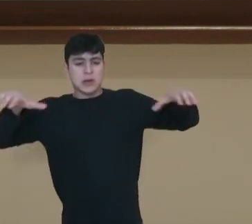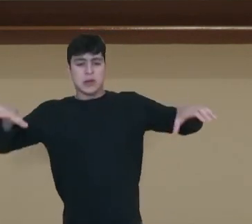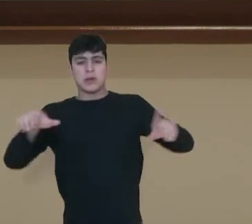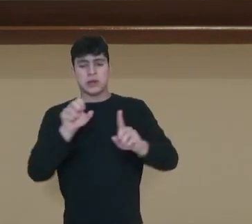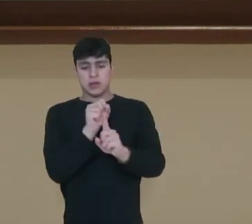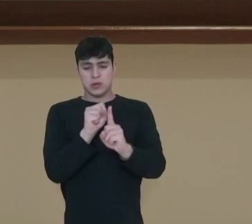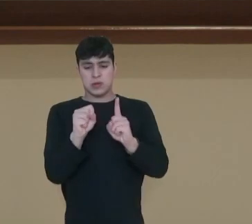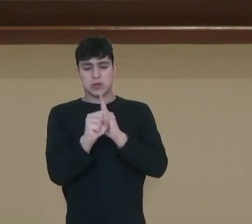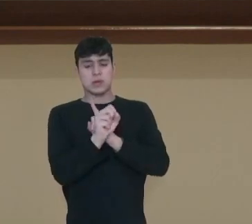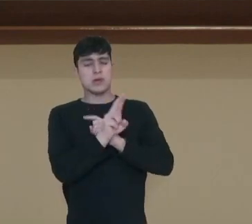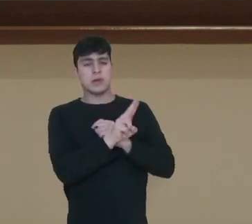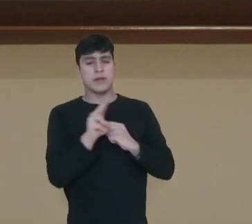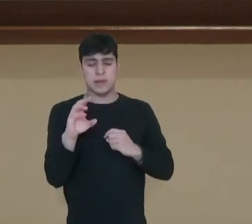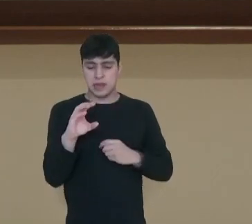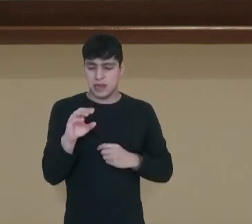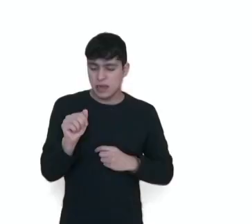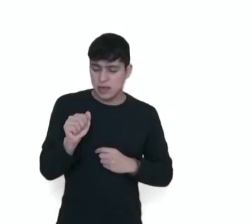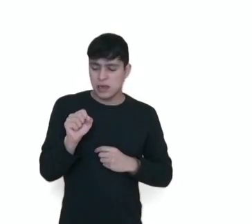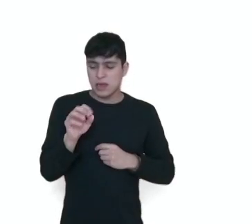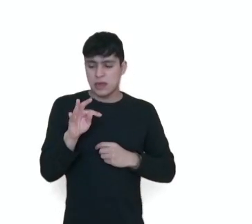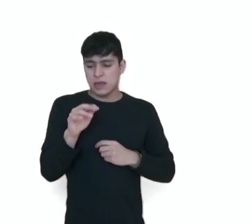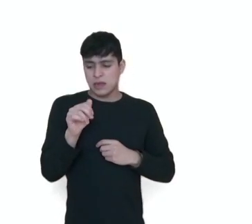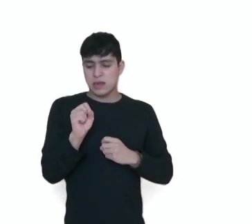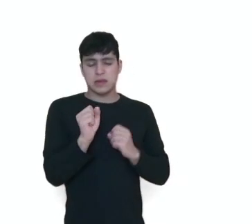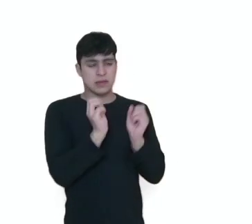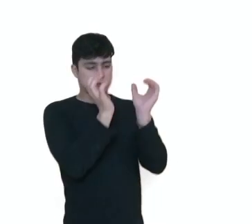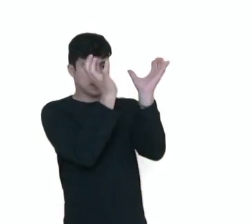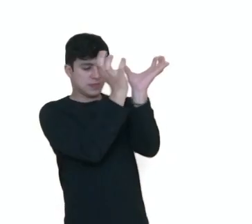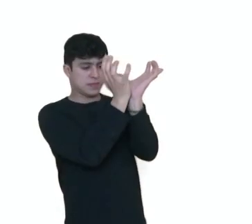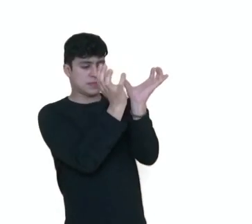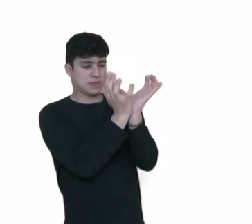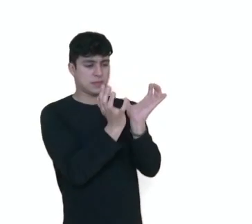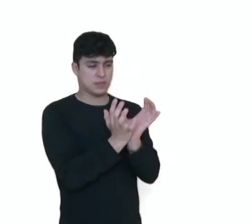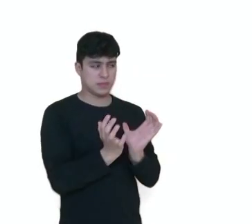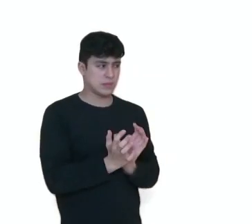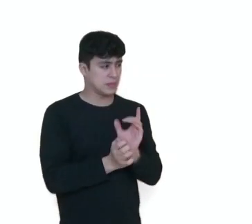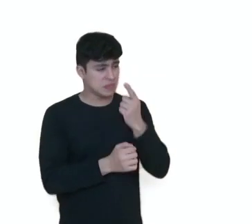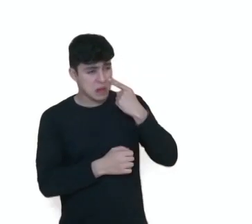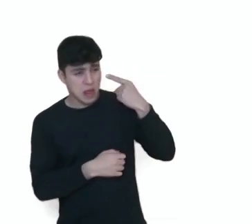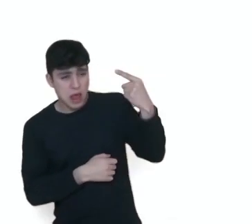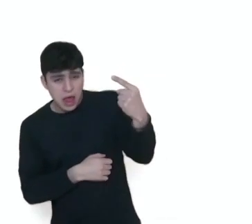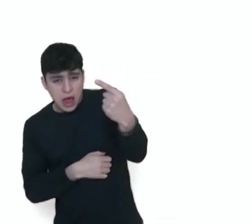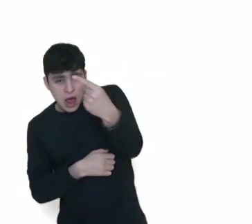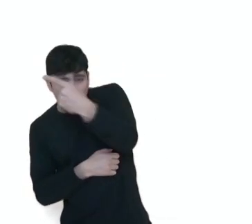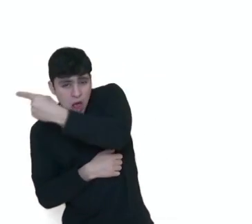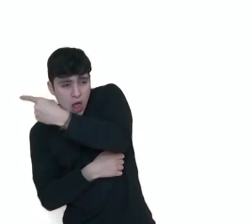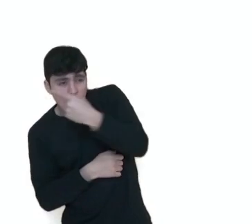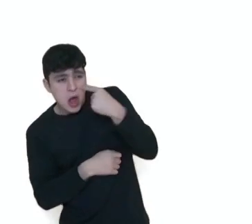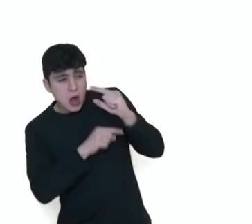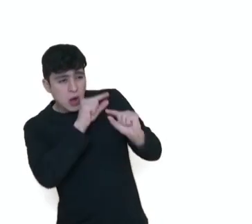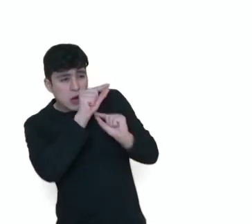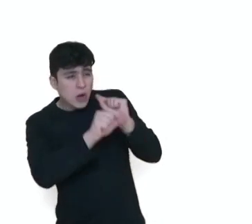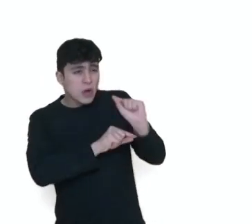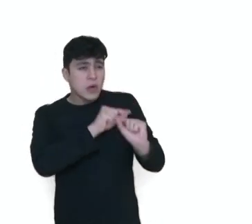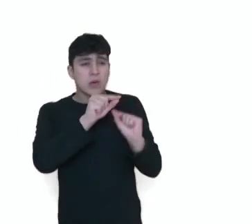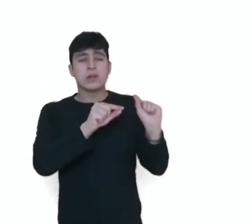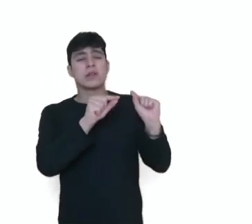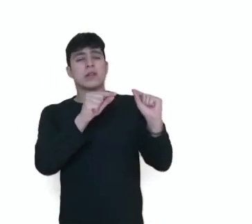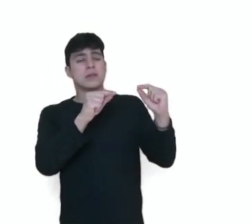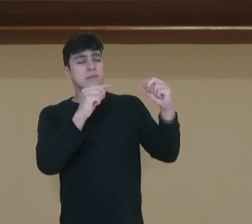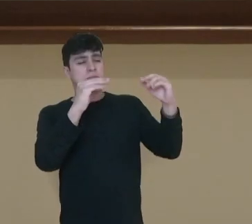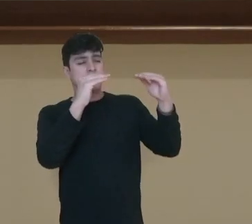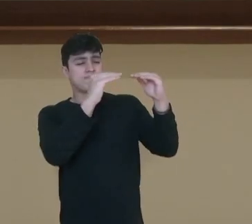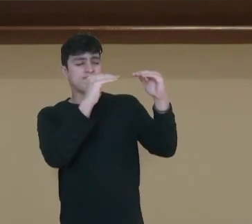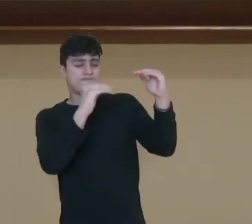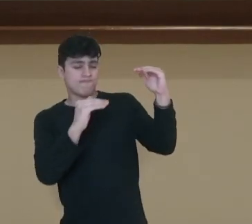social chamada castas. Aqui nós vemos nessa imagem dessa pirâmide um pouco do que seria essa divisão